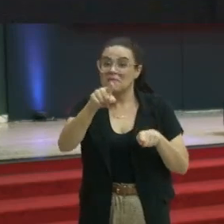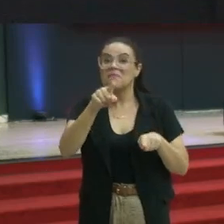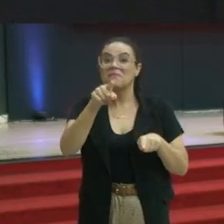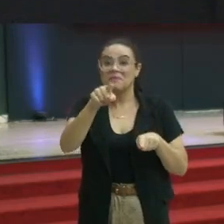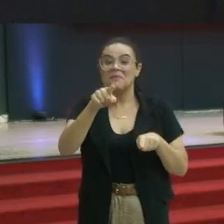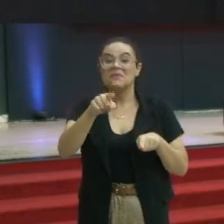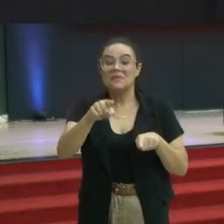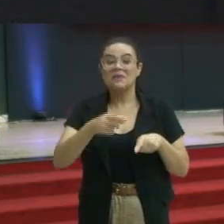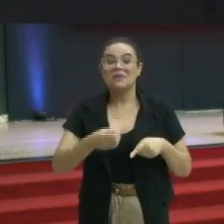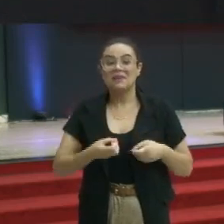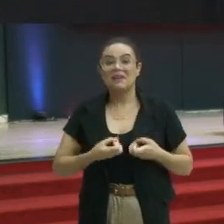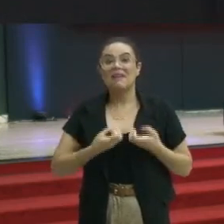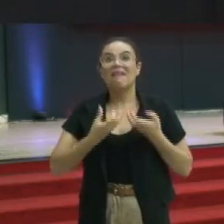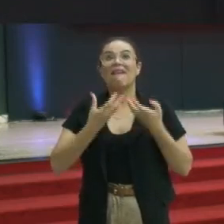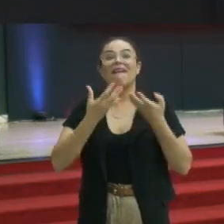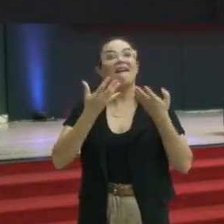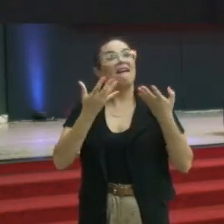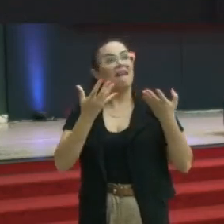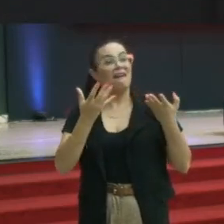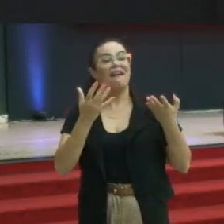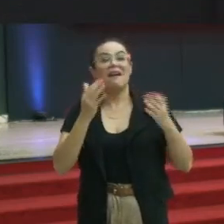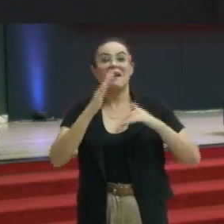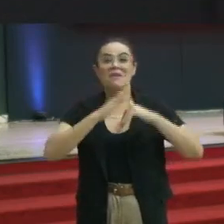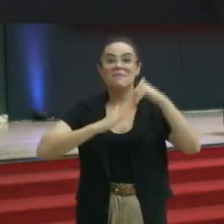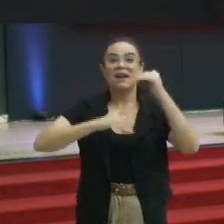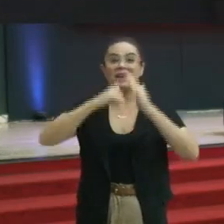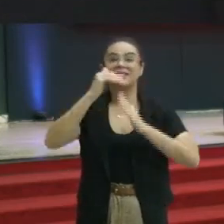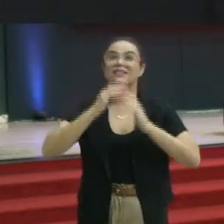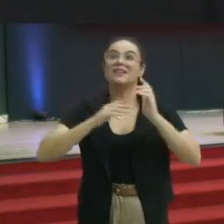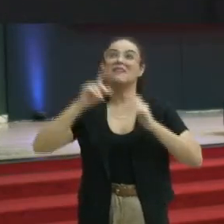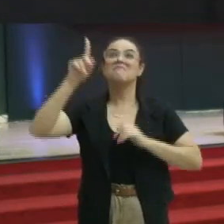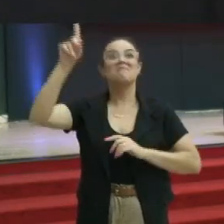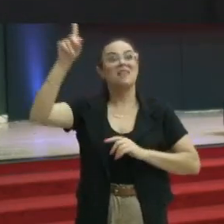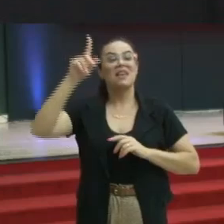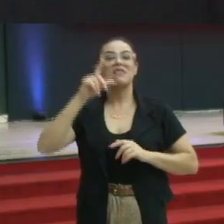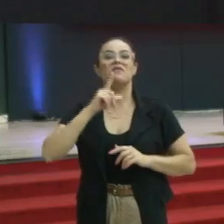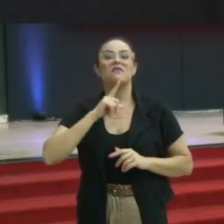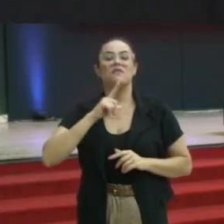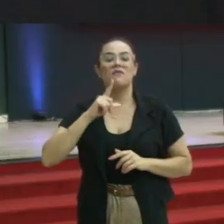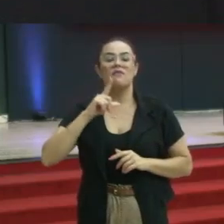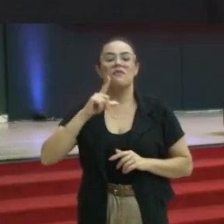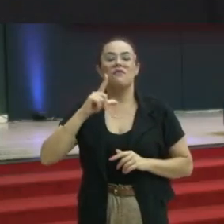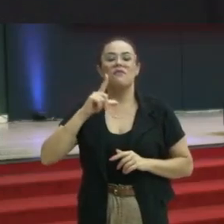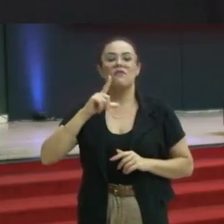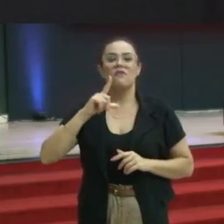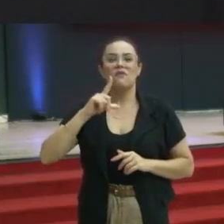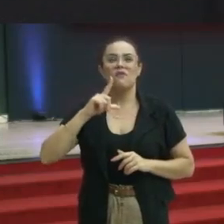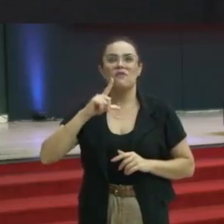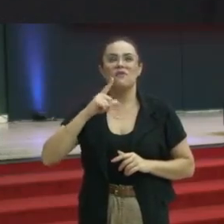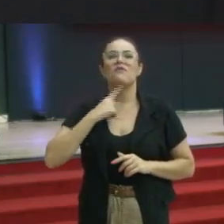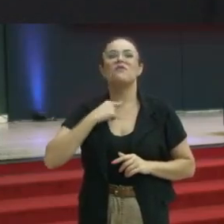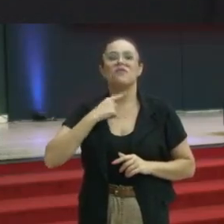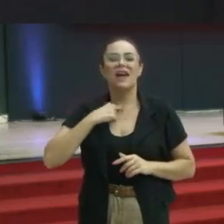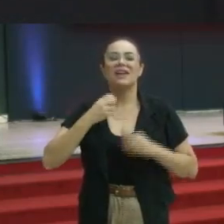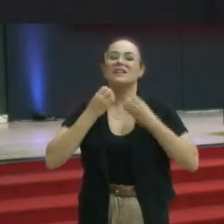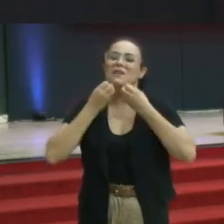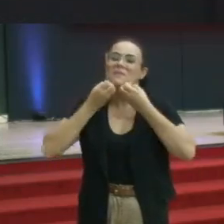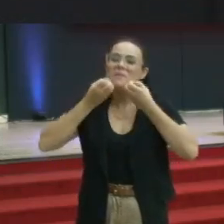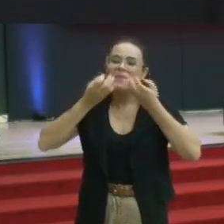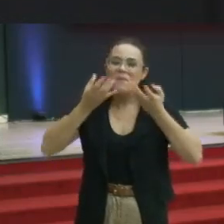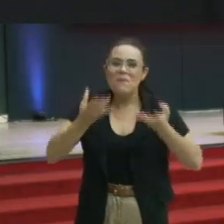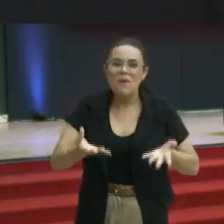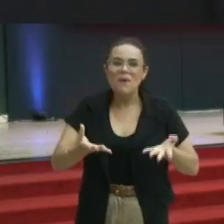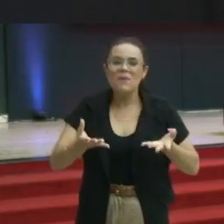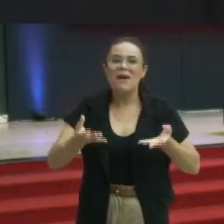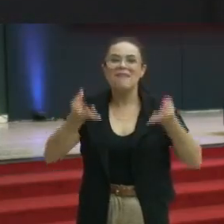que a vontade de Deus é boa, aceitável e ela é